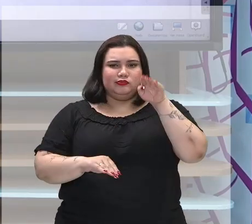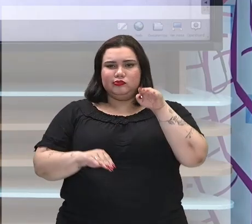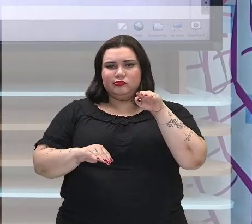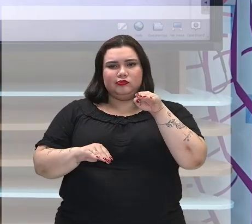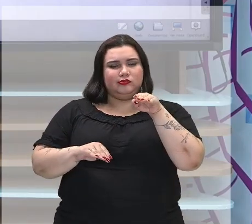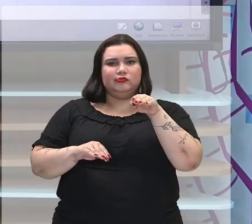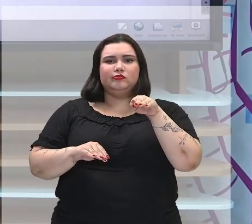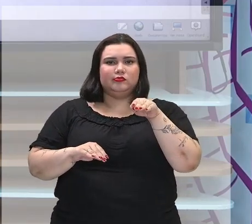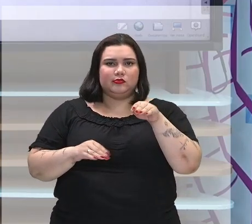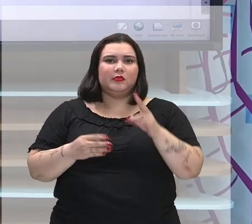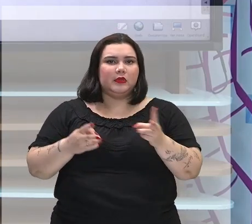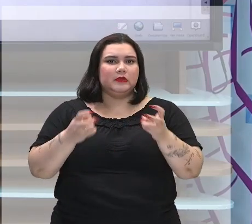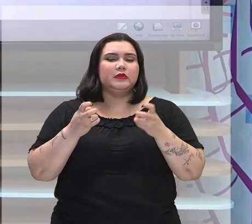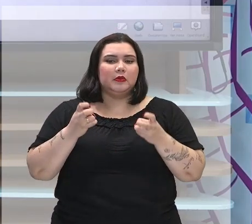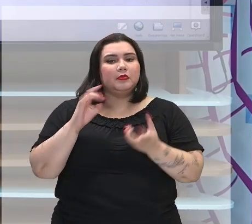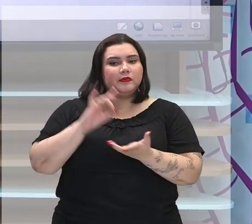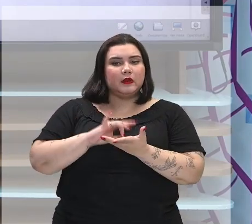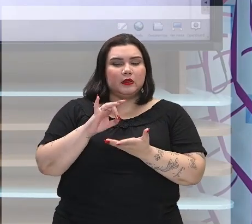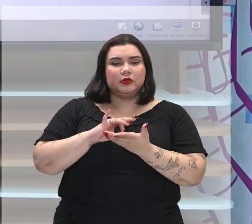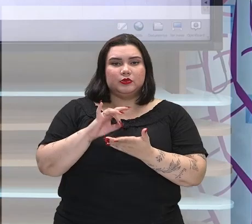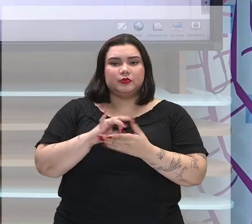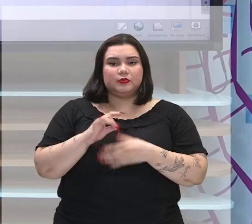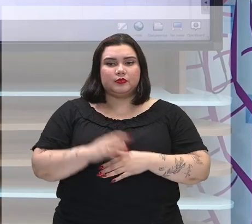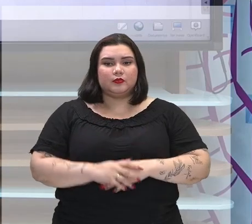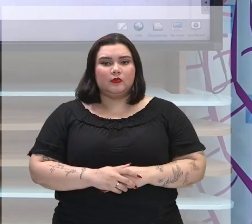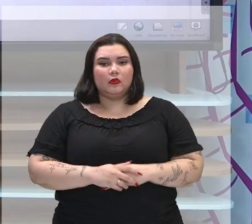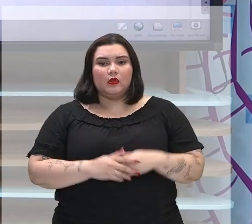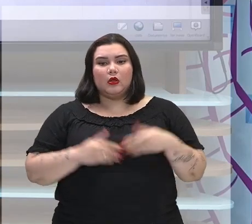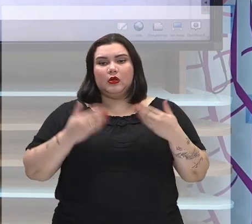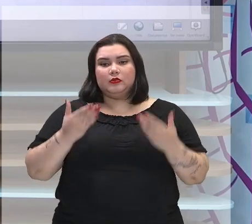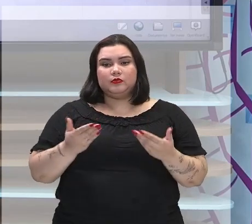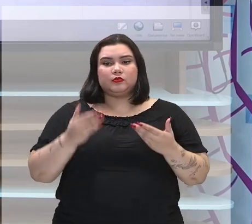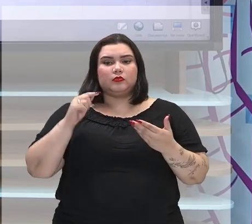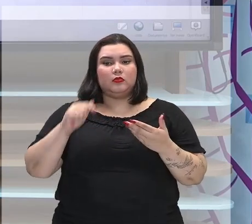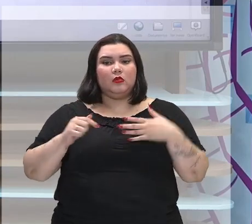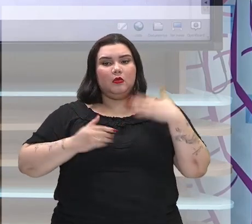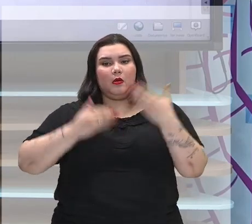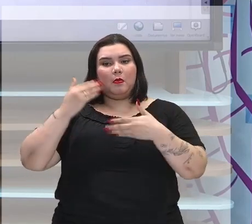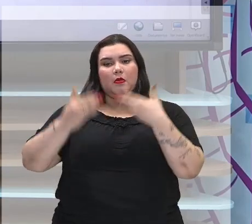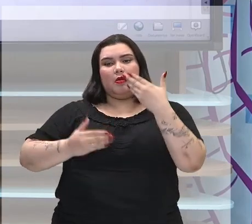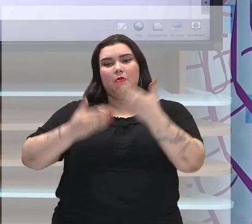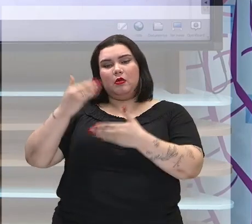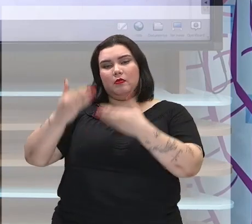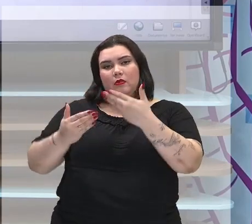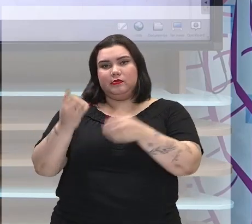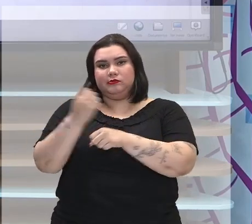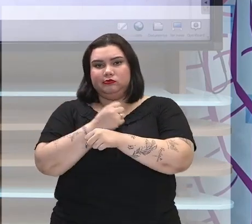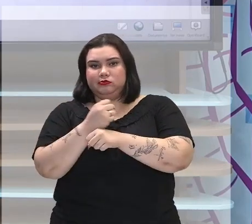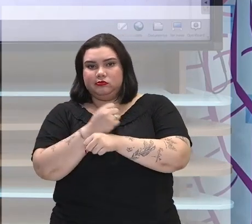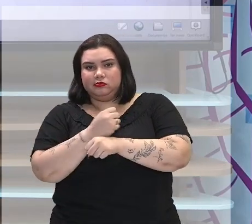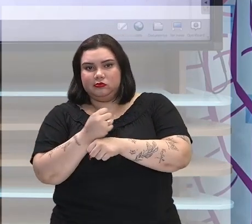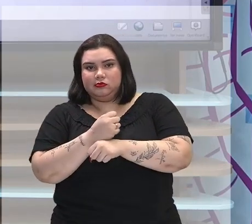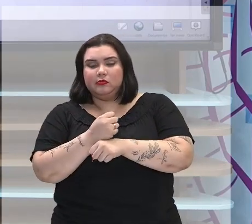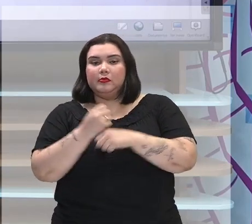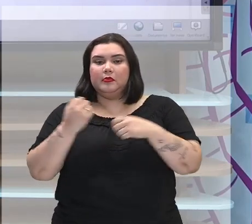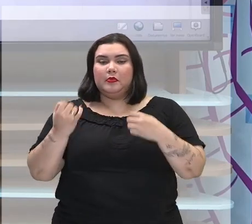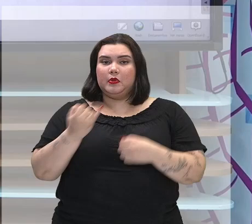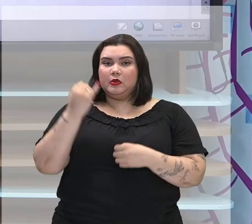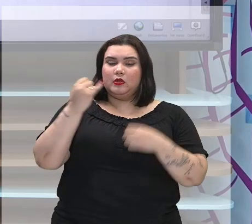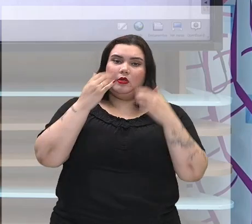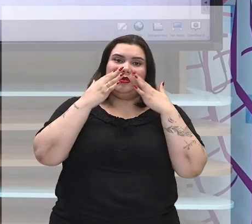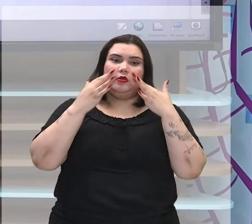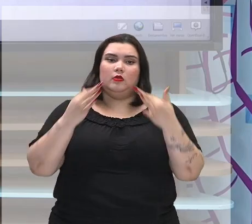dentro desse território. E isso, com o passar do tempo, é importante atentarmos